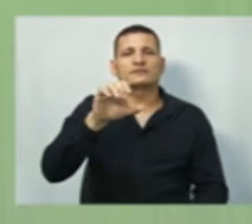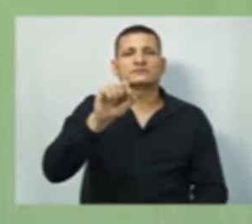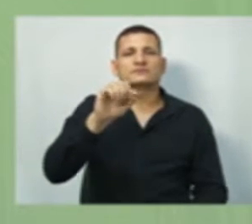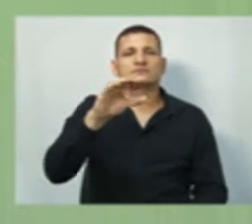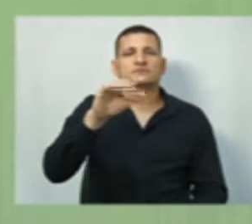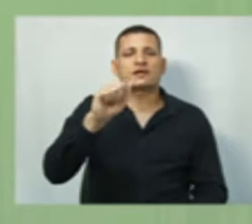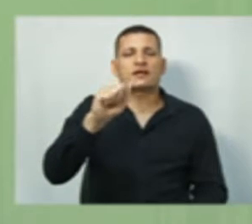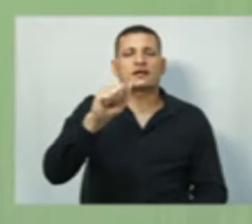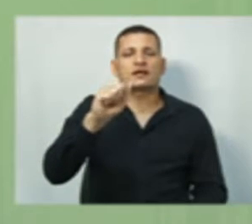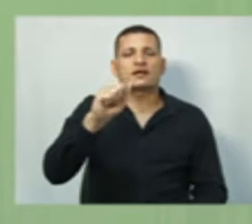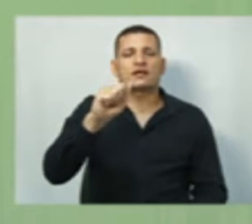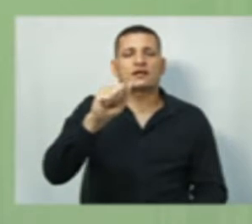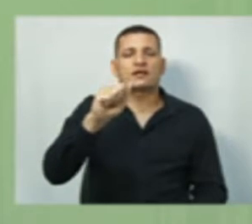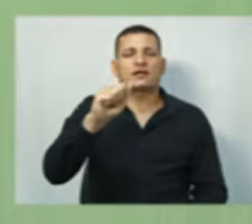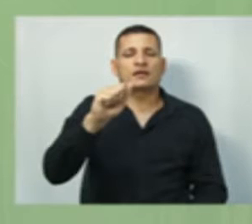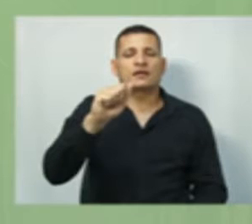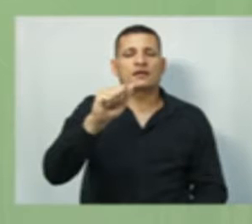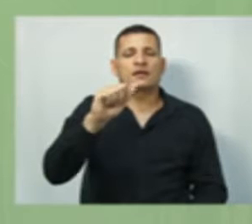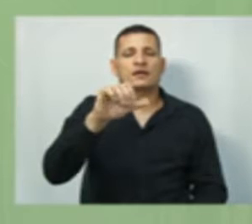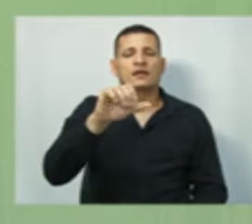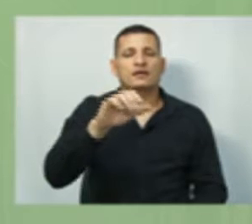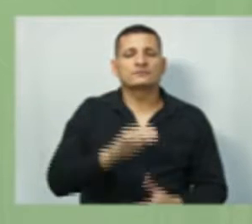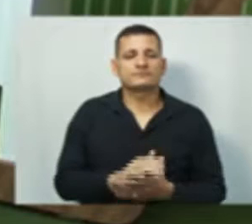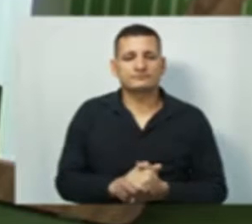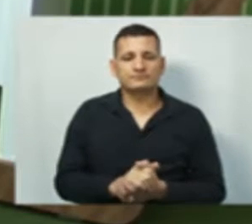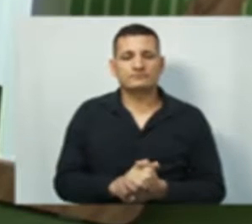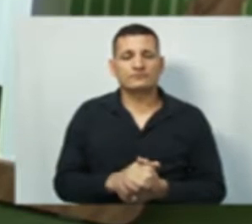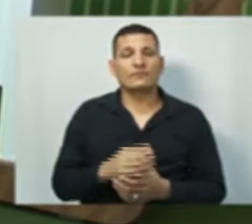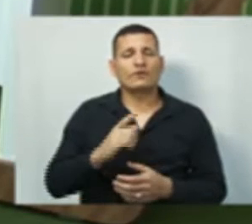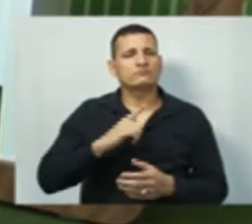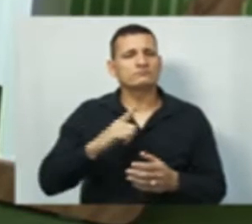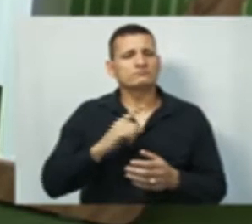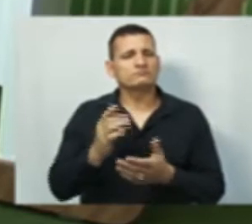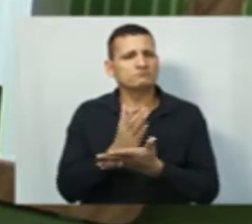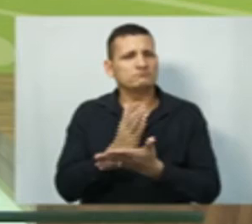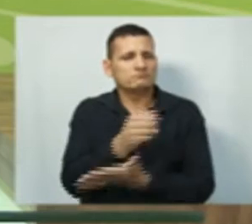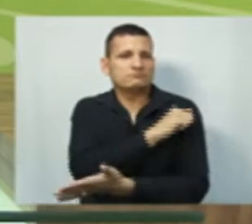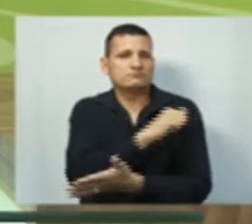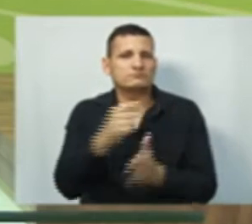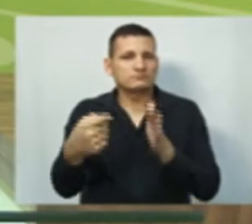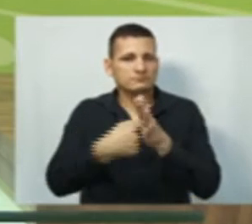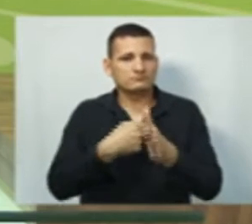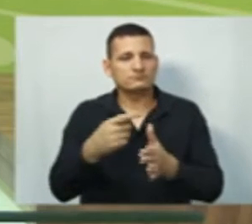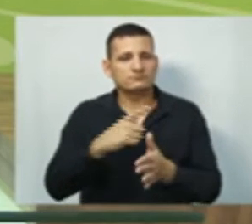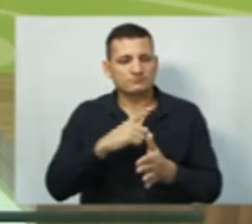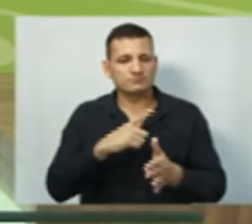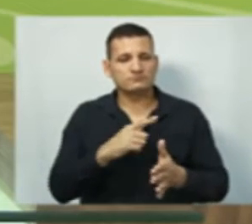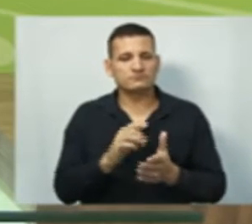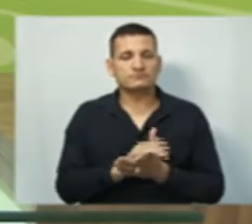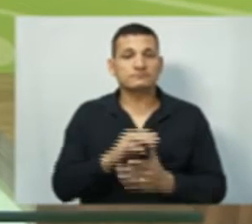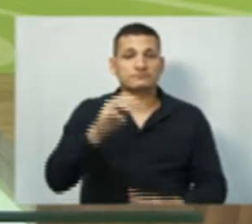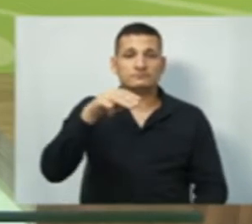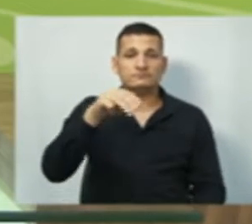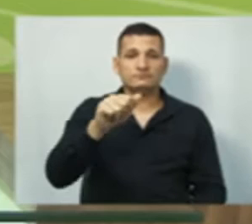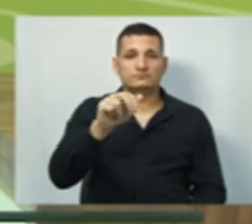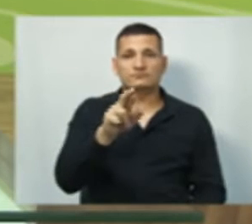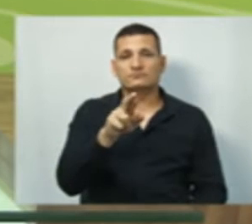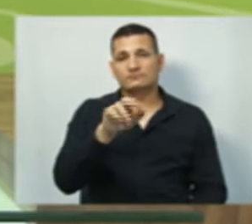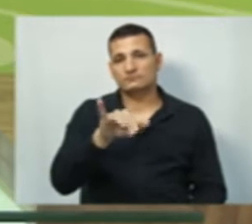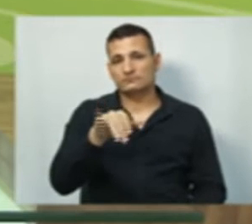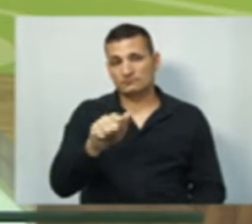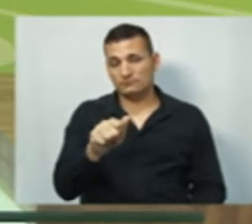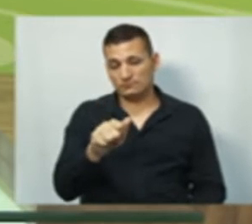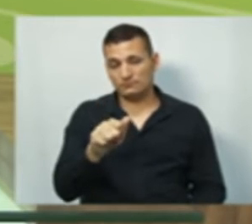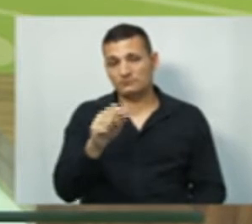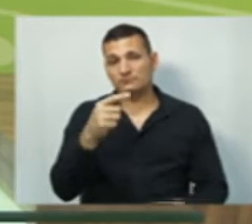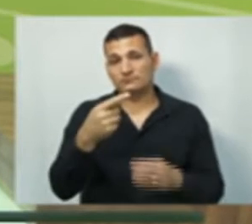alunos estão comentando aí, Leide? Temos uma participação? Temos algumas participações. Maria Fernanda, lá de Ouro Preto, disse